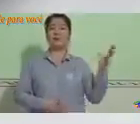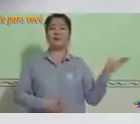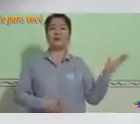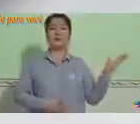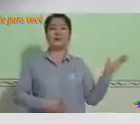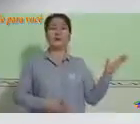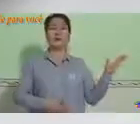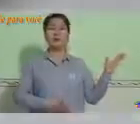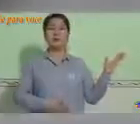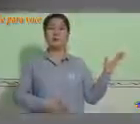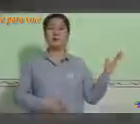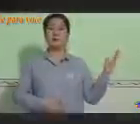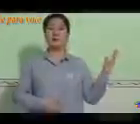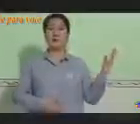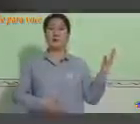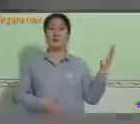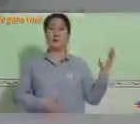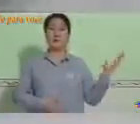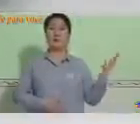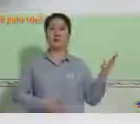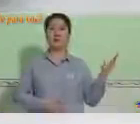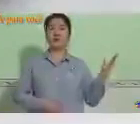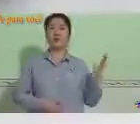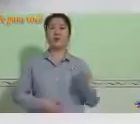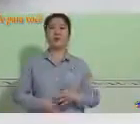mantenha e realize a sua atividade.